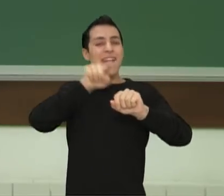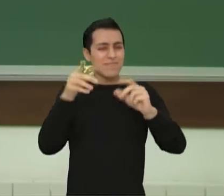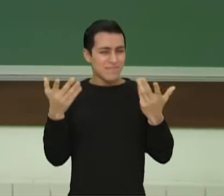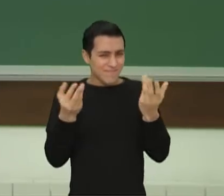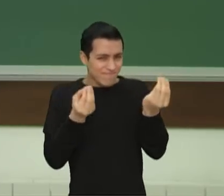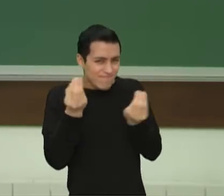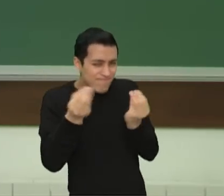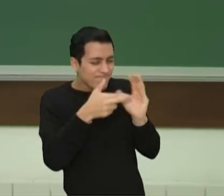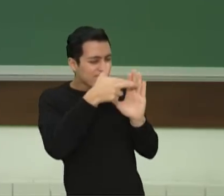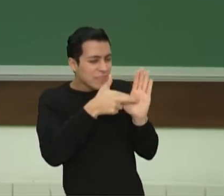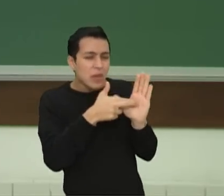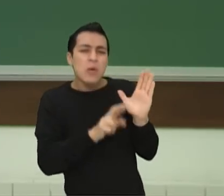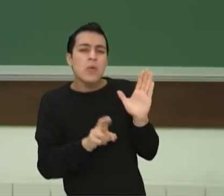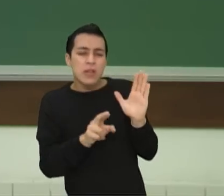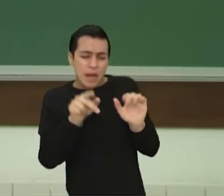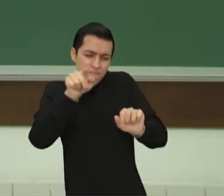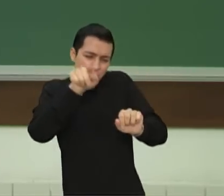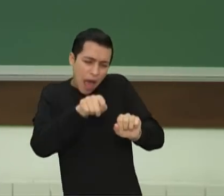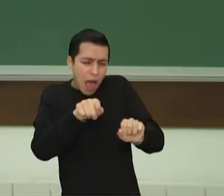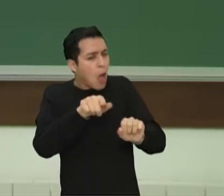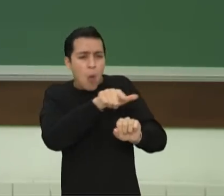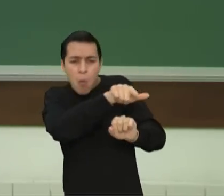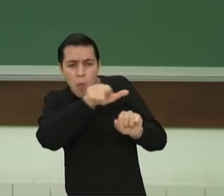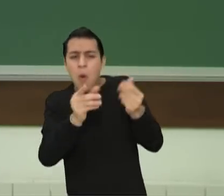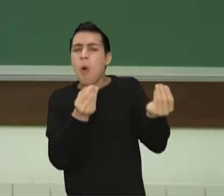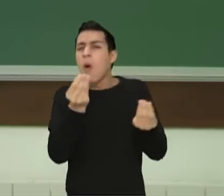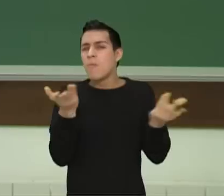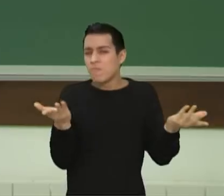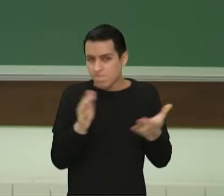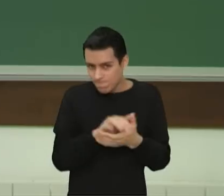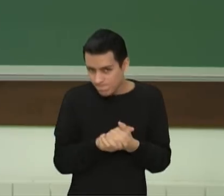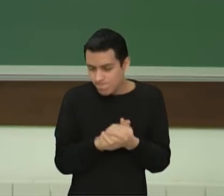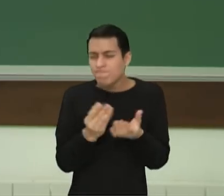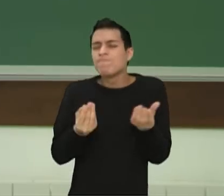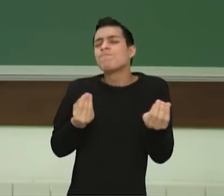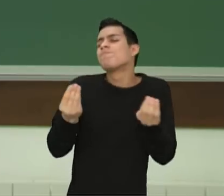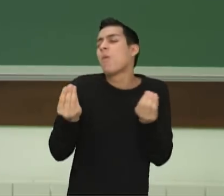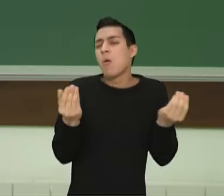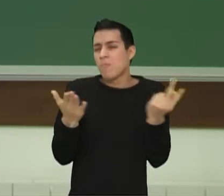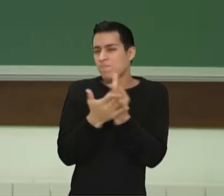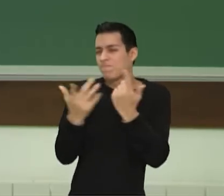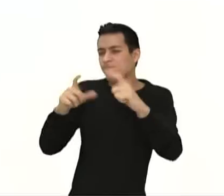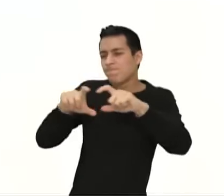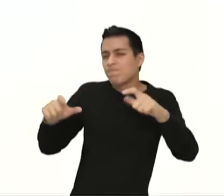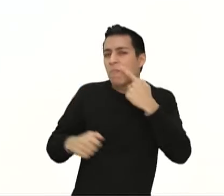as regras de uso da crase, certo? Vamos ver então como é essa tirinha.